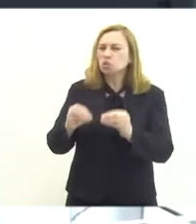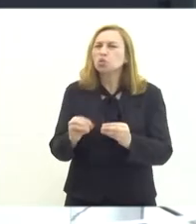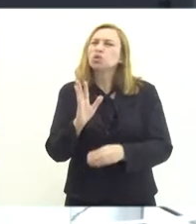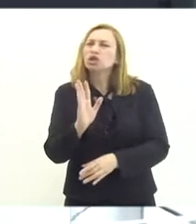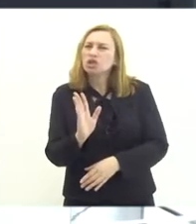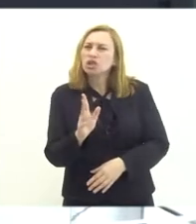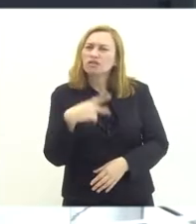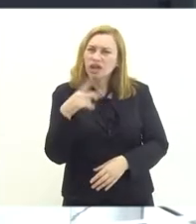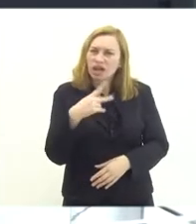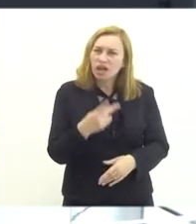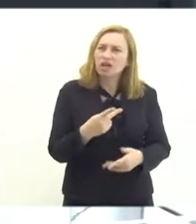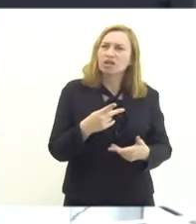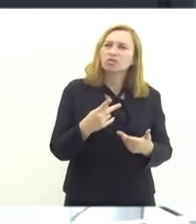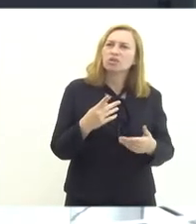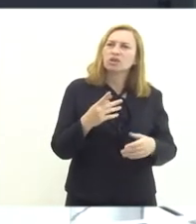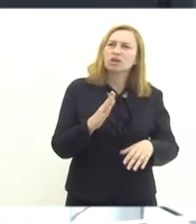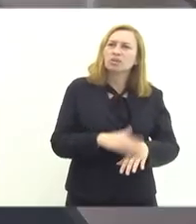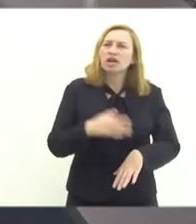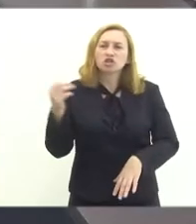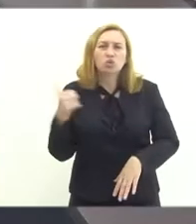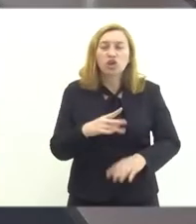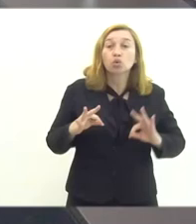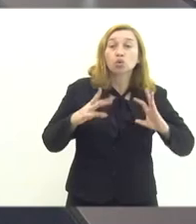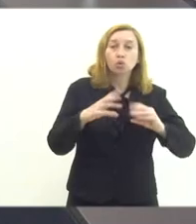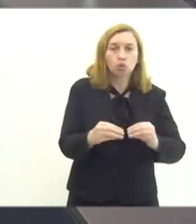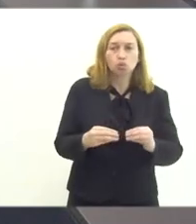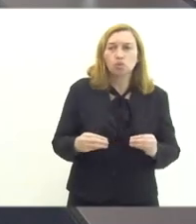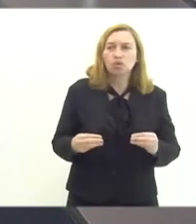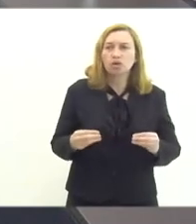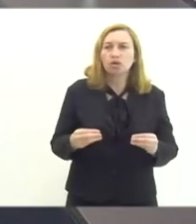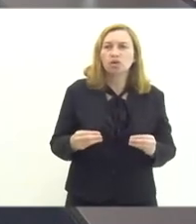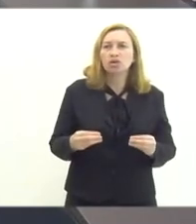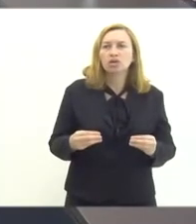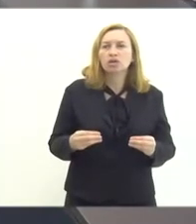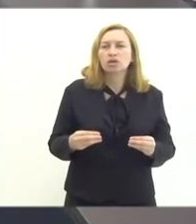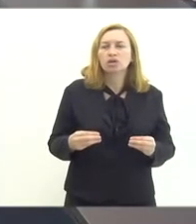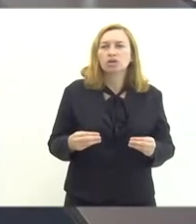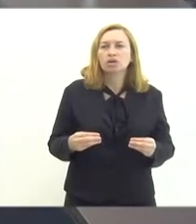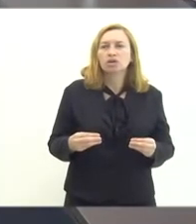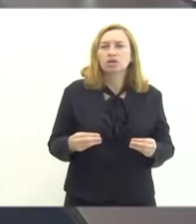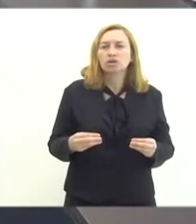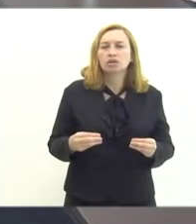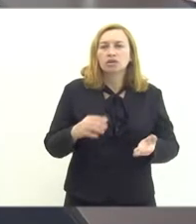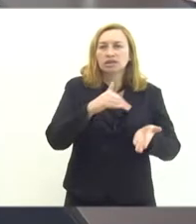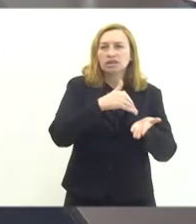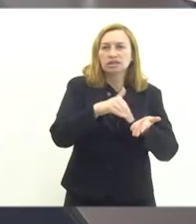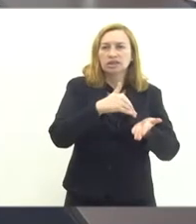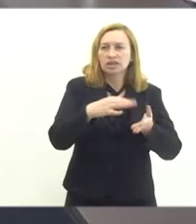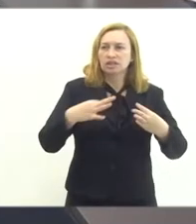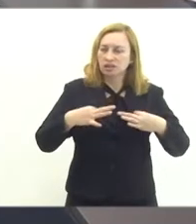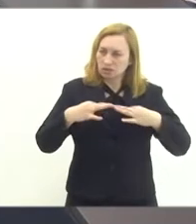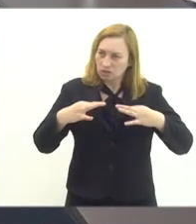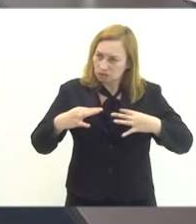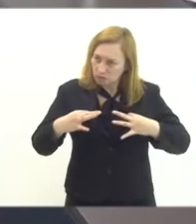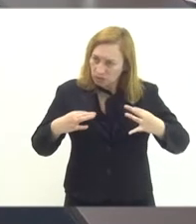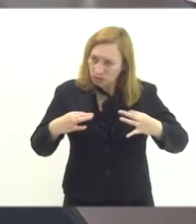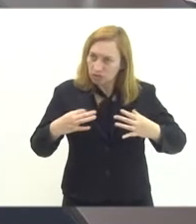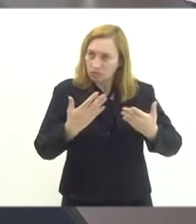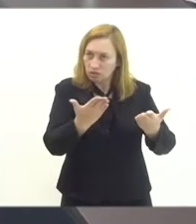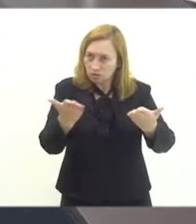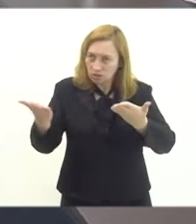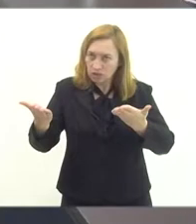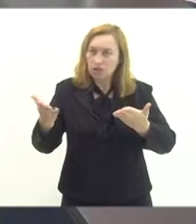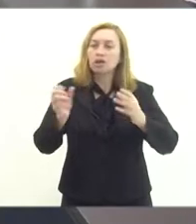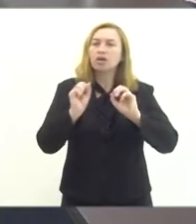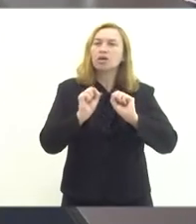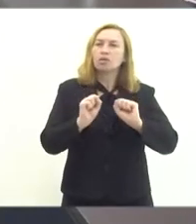tudo que a gente tem para falar que assim mais do que nunca eu coloco Essa secretaria à Total disposição de